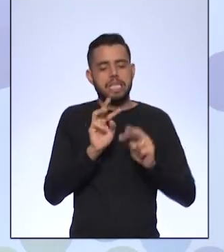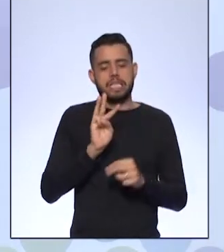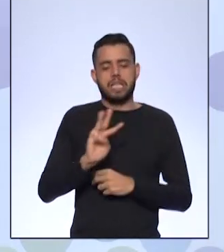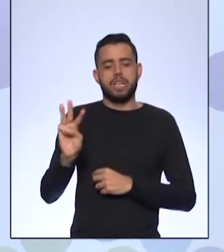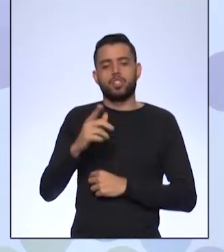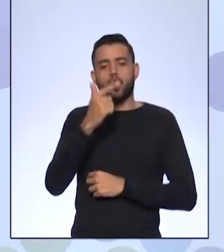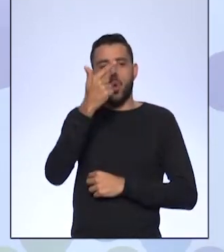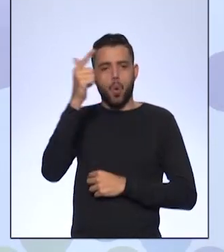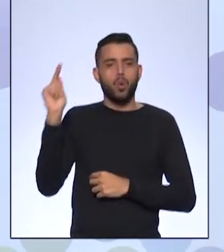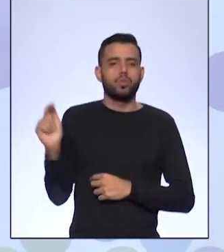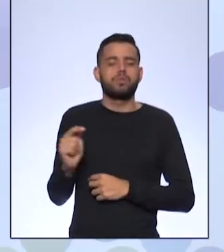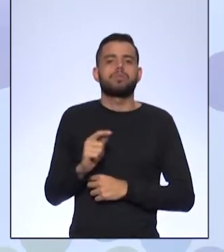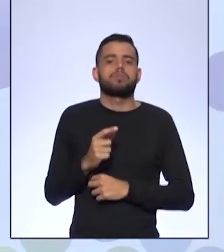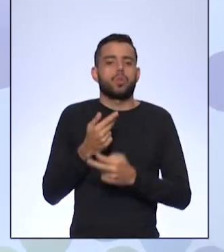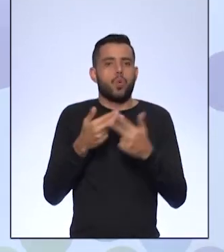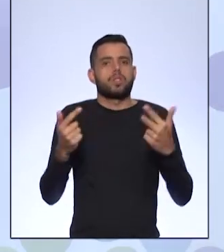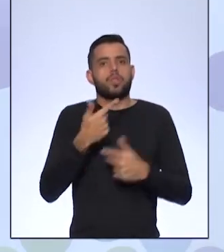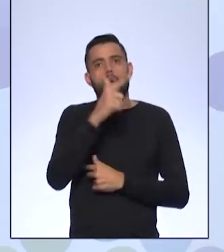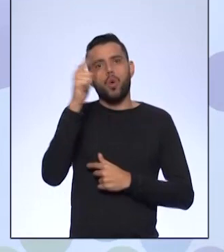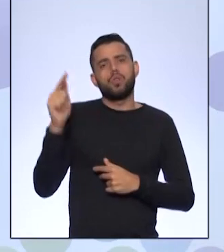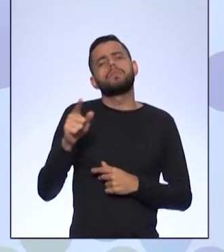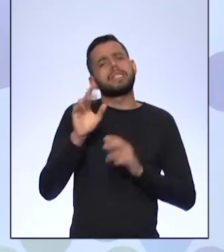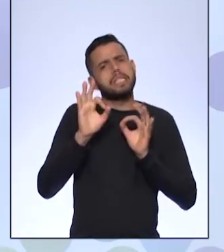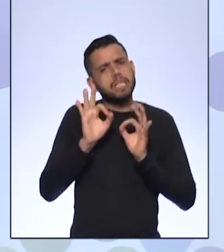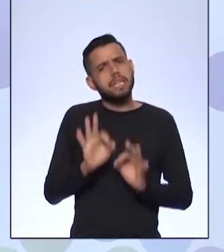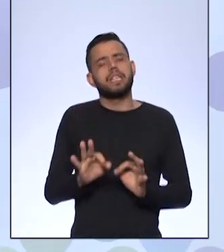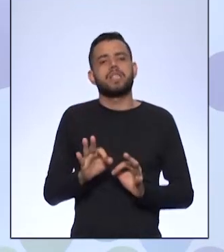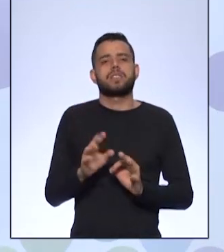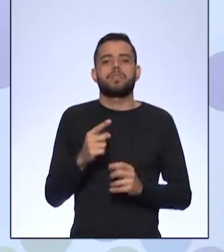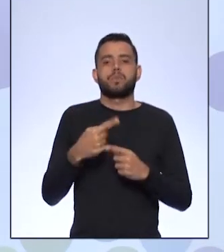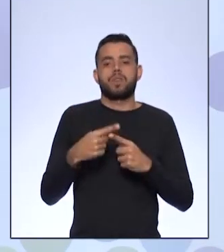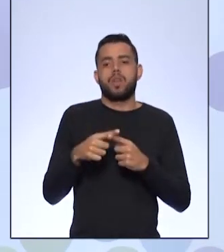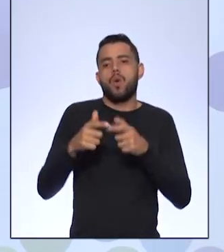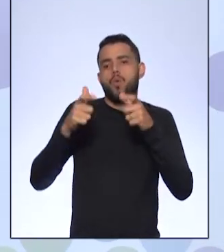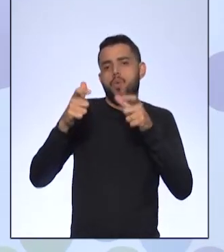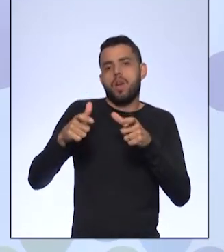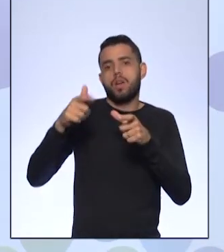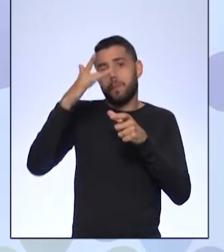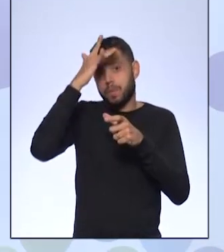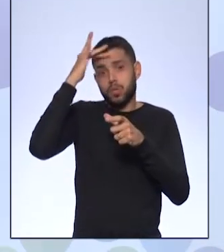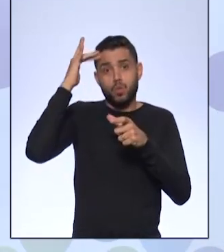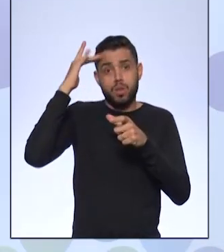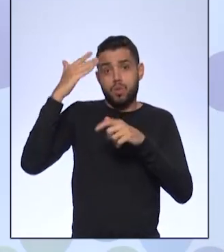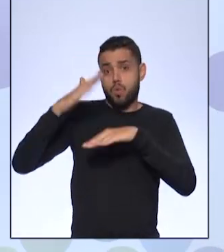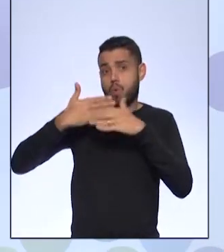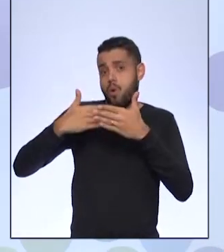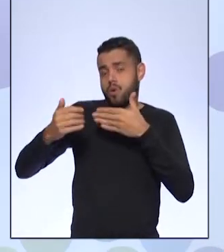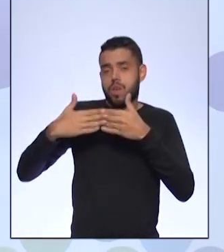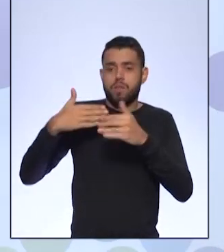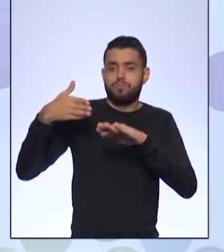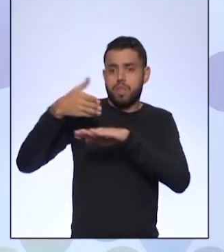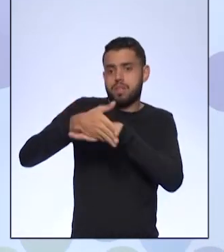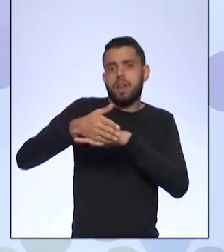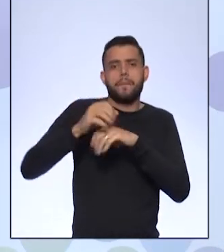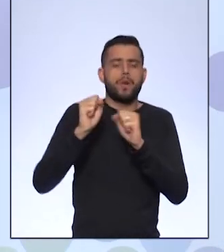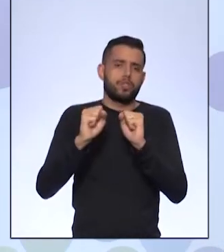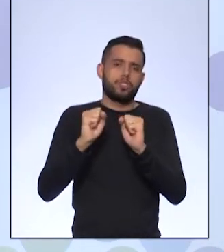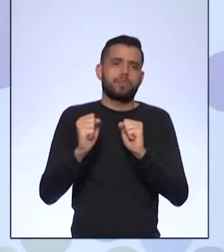coisas para ter certeza, já que a gente está falando de um lugar que qualquer pessoa pode editar. Claro, qualquer pessoa,